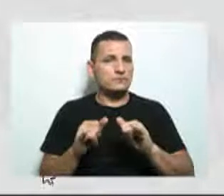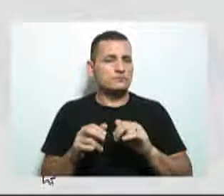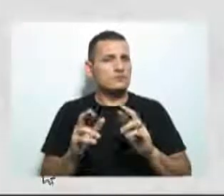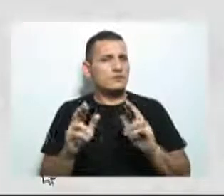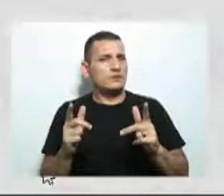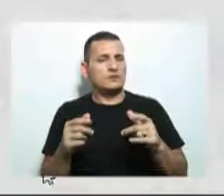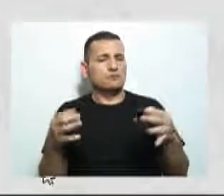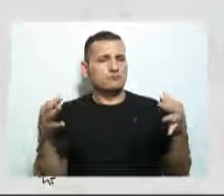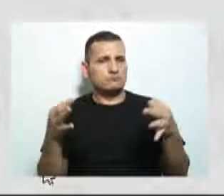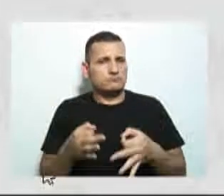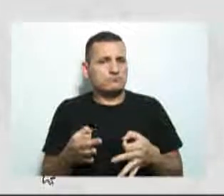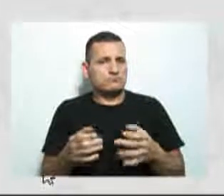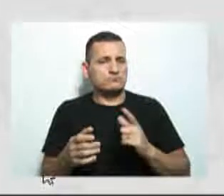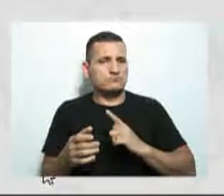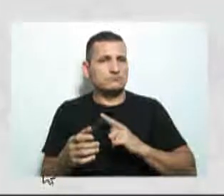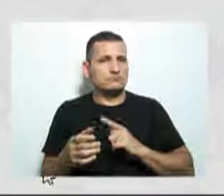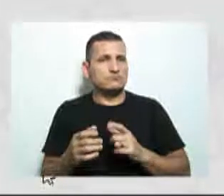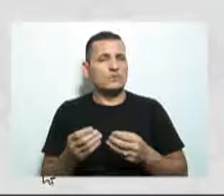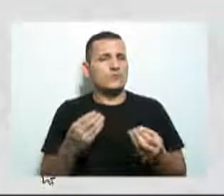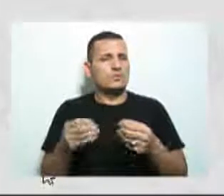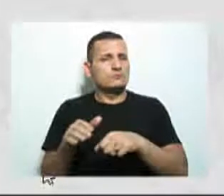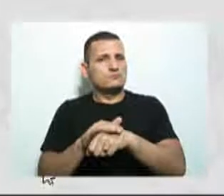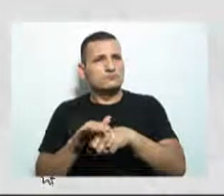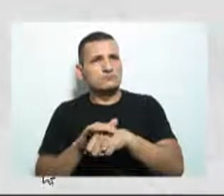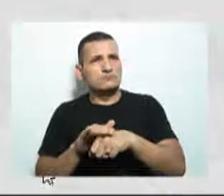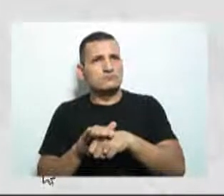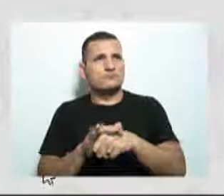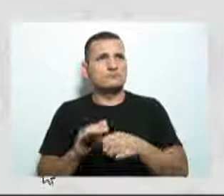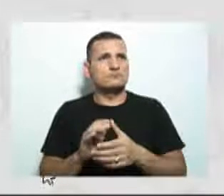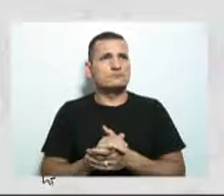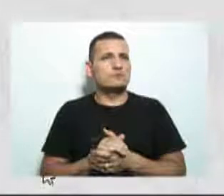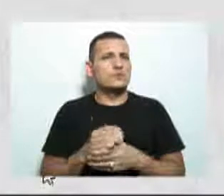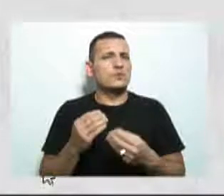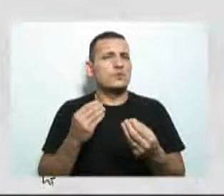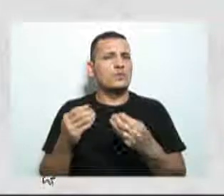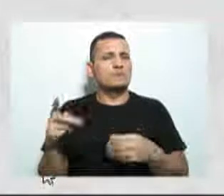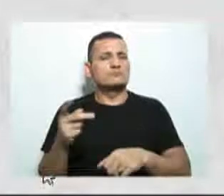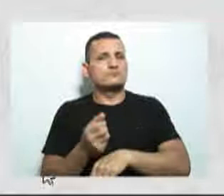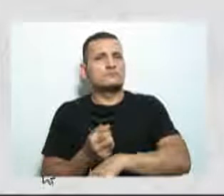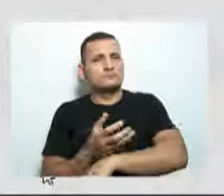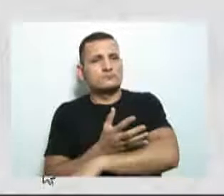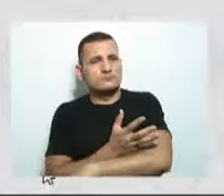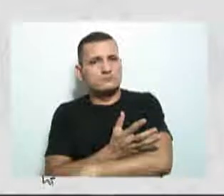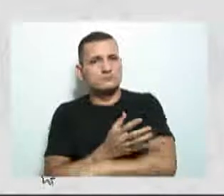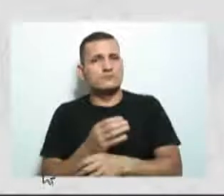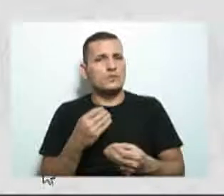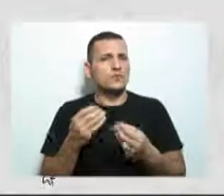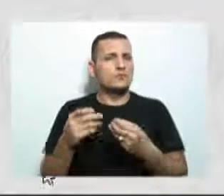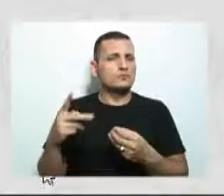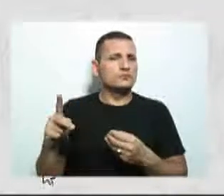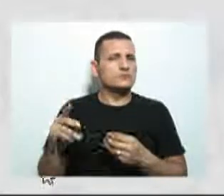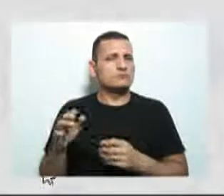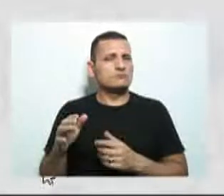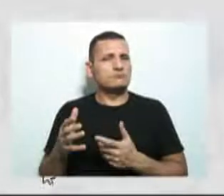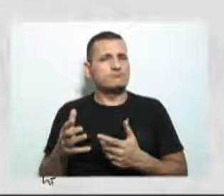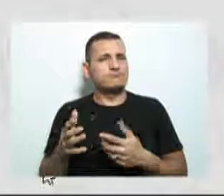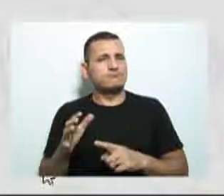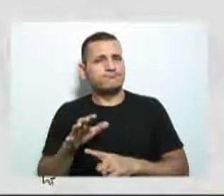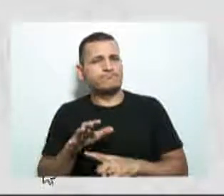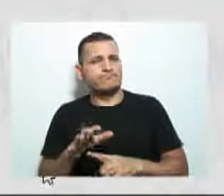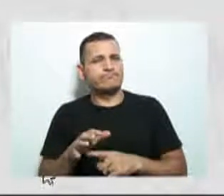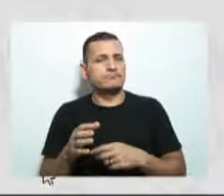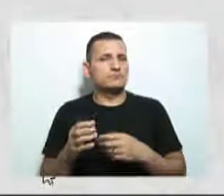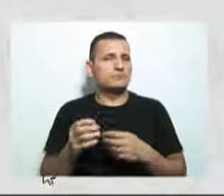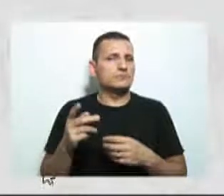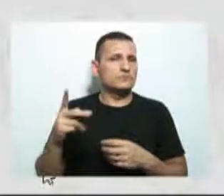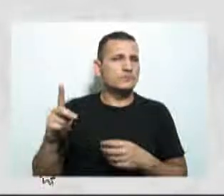com certeza. Como é que ela está conversando? Como é que está o emocional dela? Como é que é a pressão? Forma dela vestir? Jeito